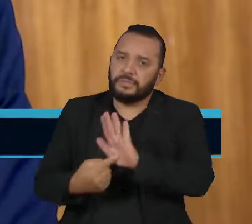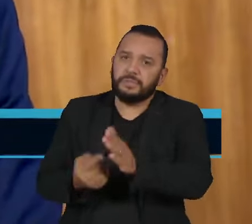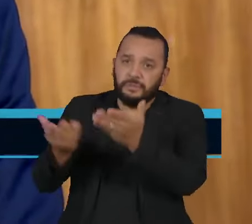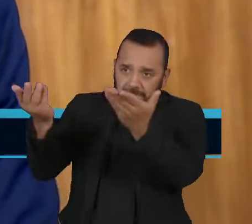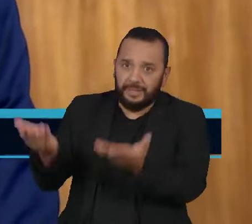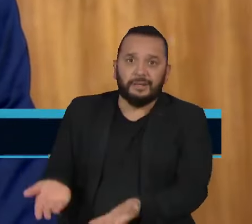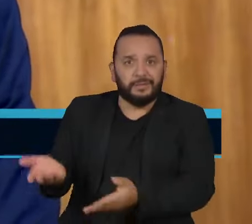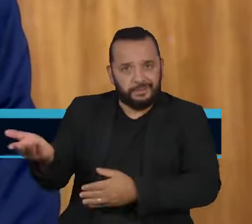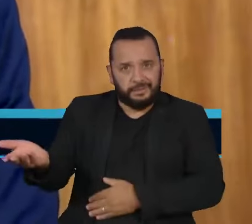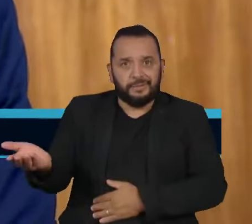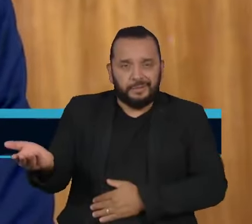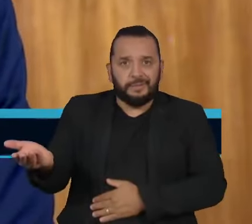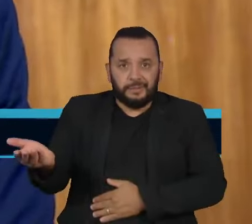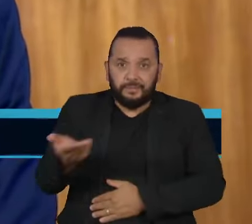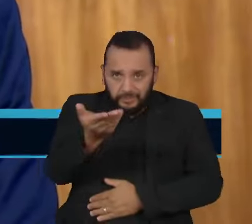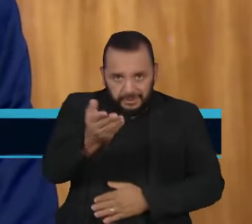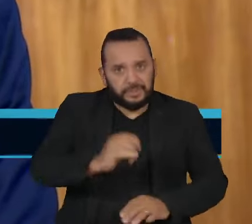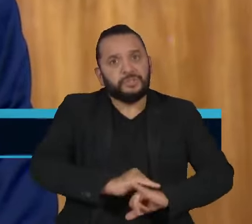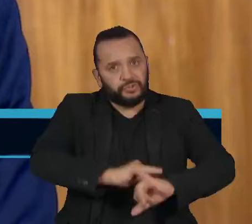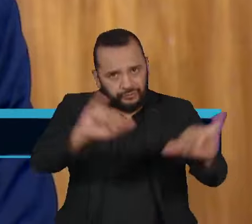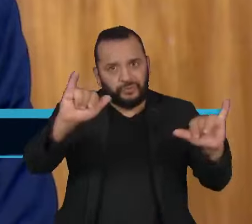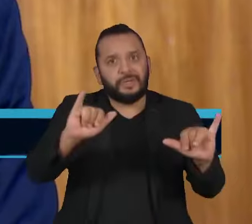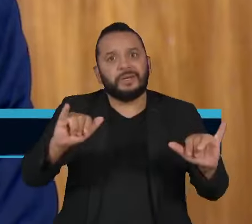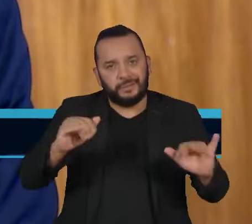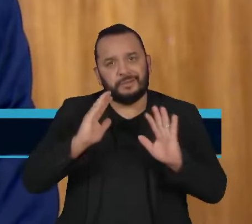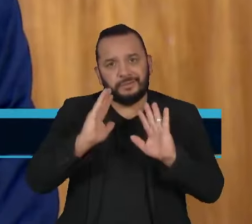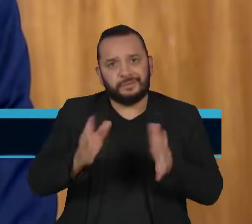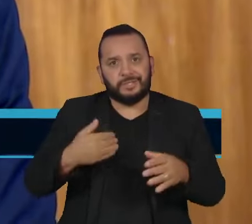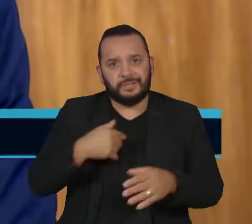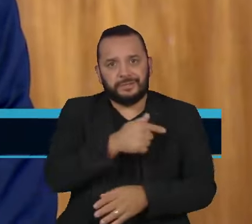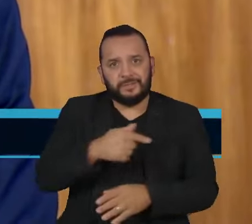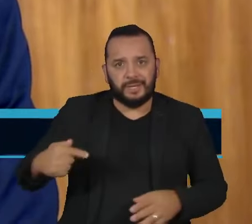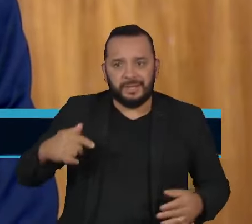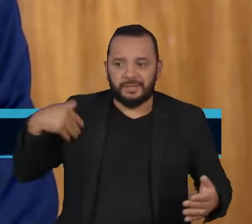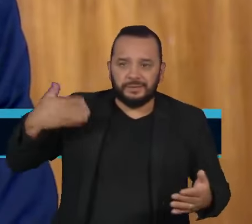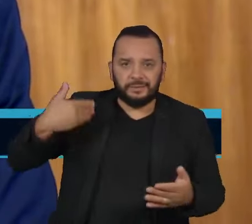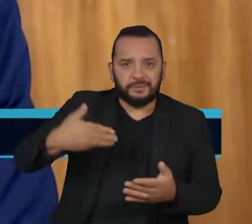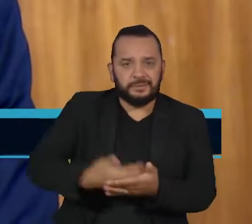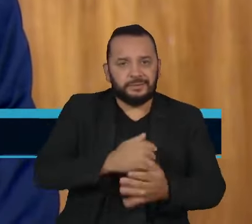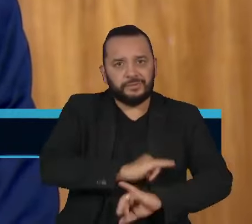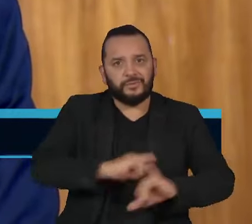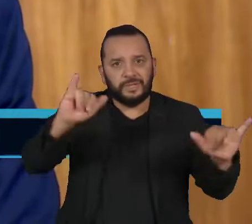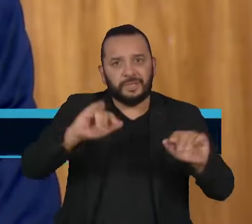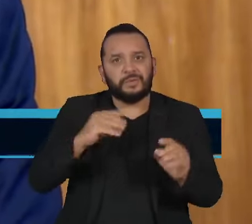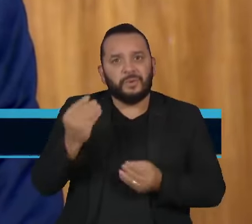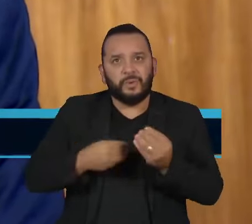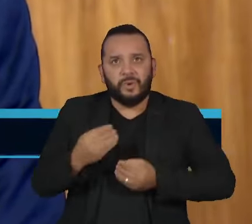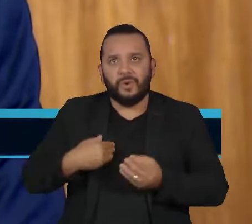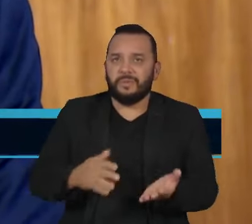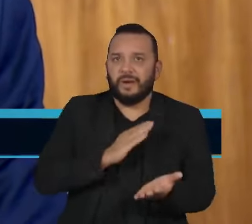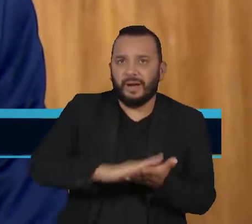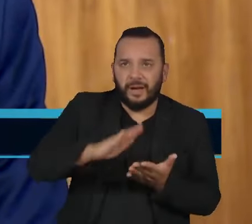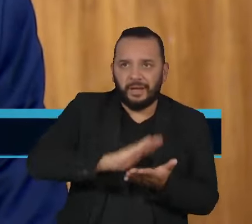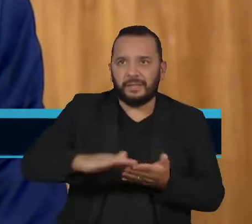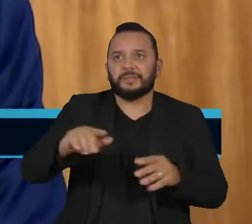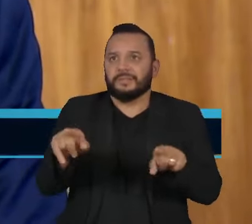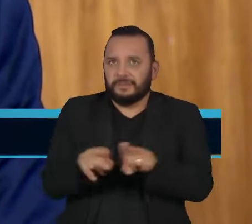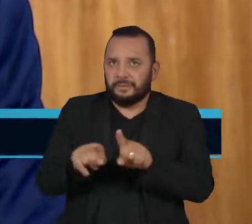vocês próprios estão divulgando ao longo das últimas semanas, da evolução do gasto e da